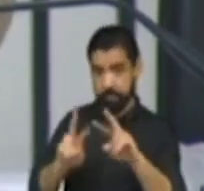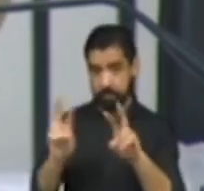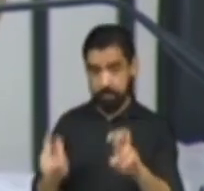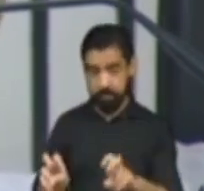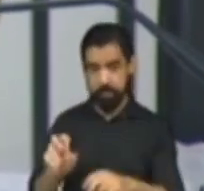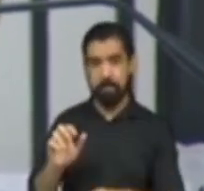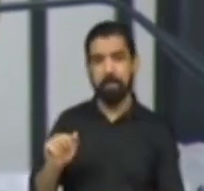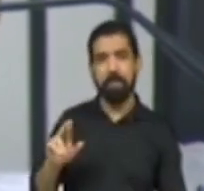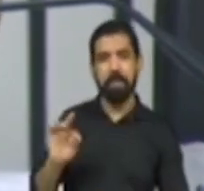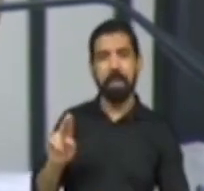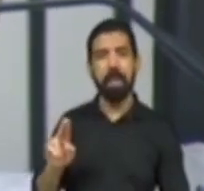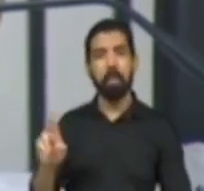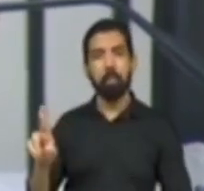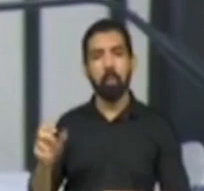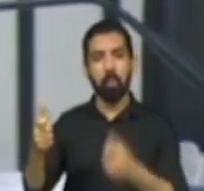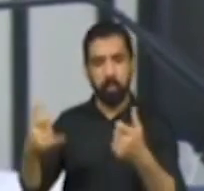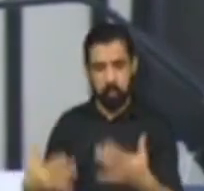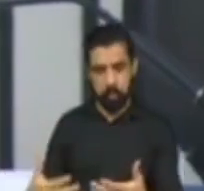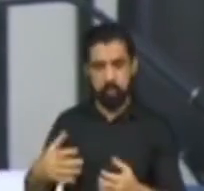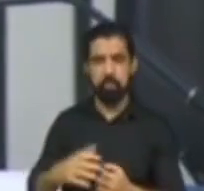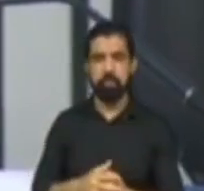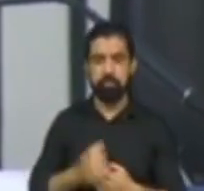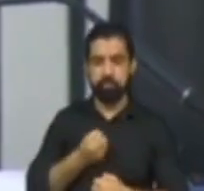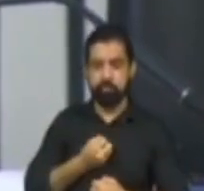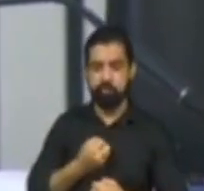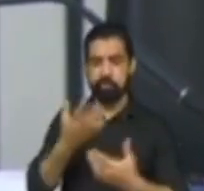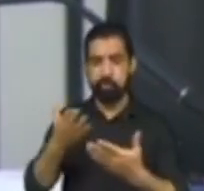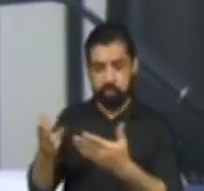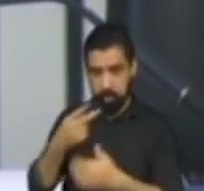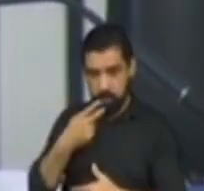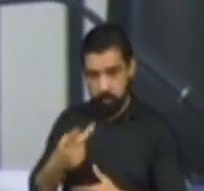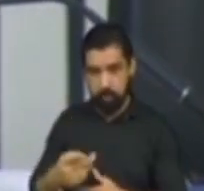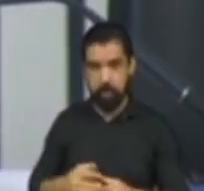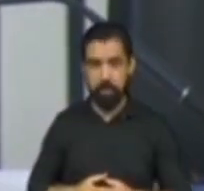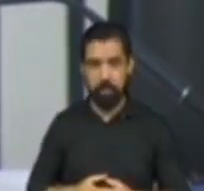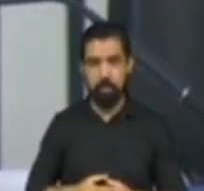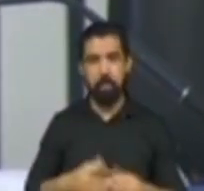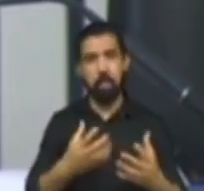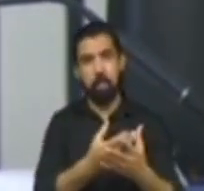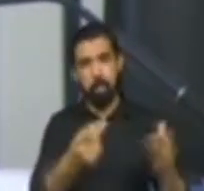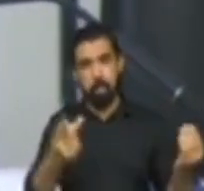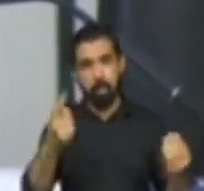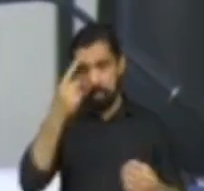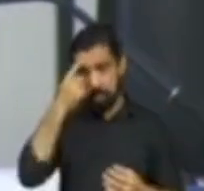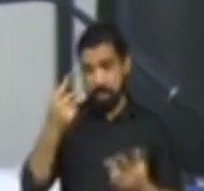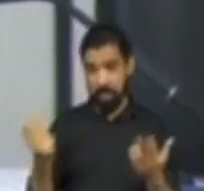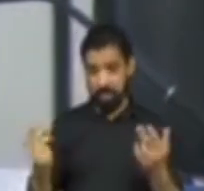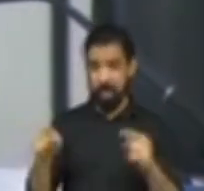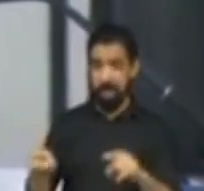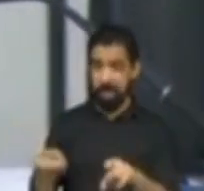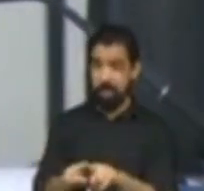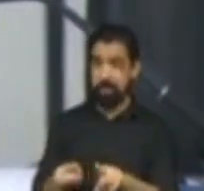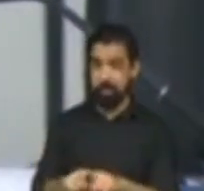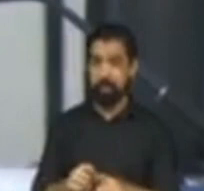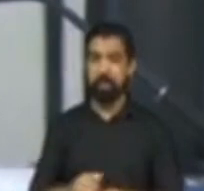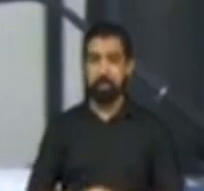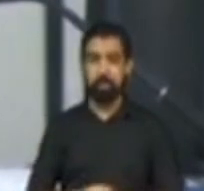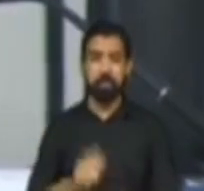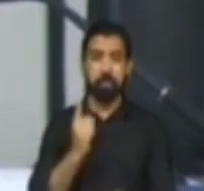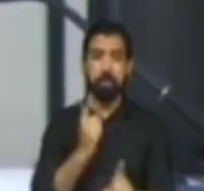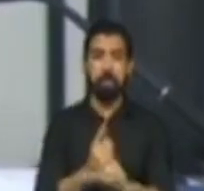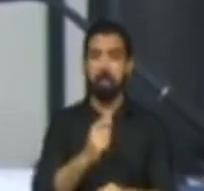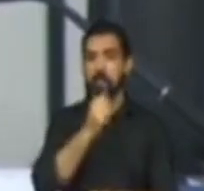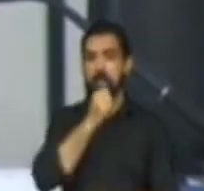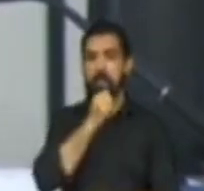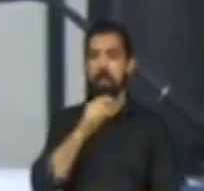Arthur Duval expressou e colocou para fora, que muitos pensam igual a ele, mas não foram pegos assim de surpresa como ele